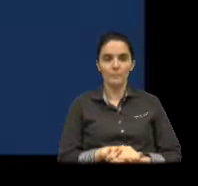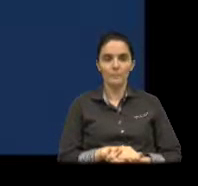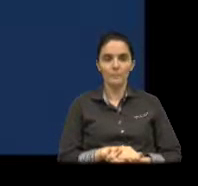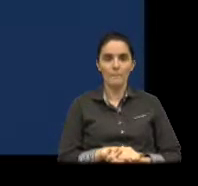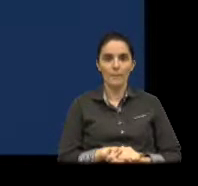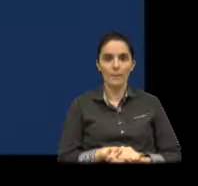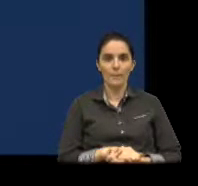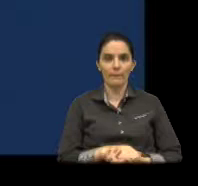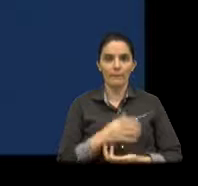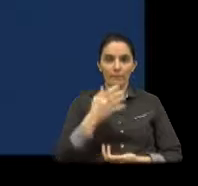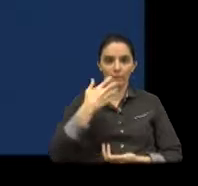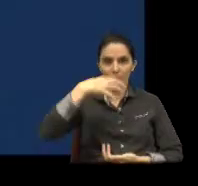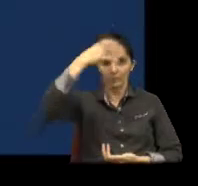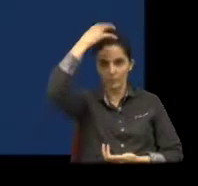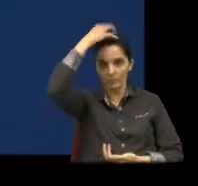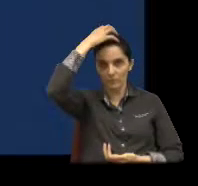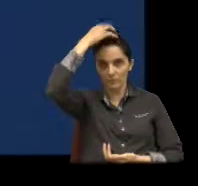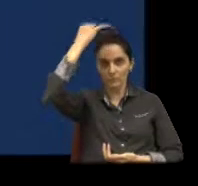Vereador Darcy.